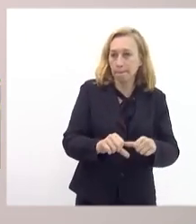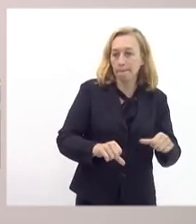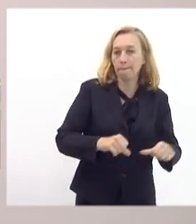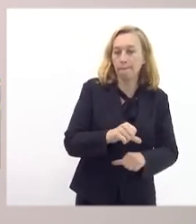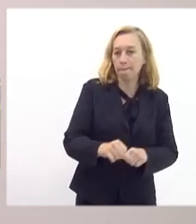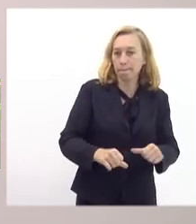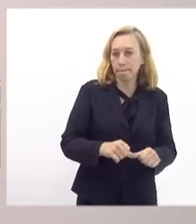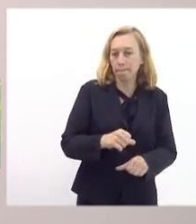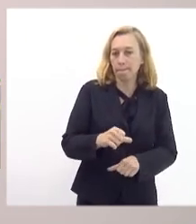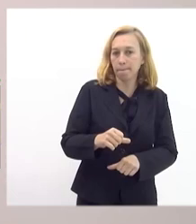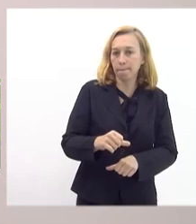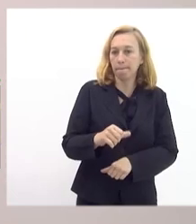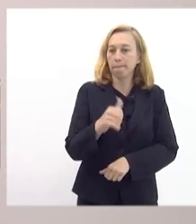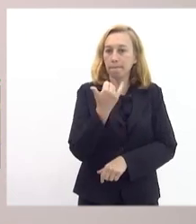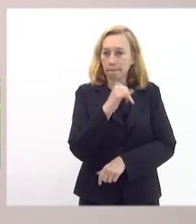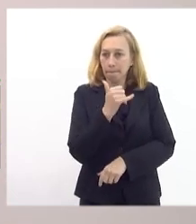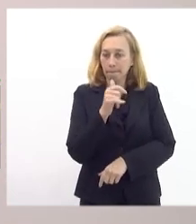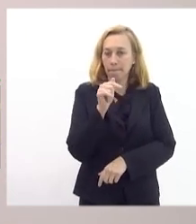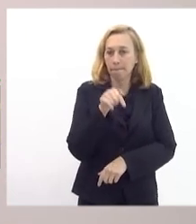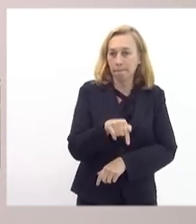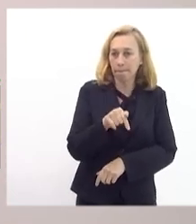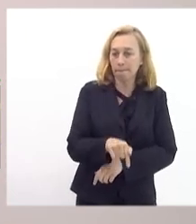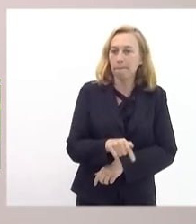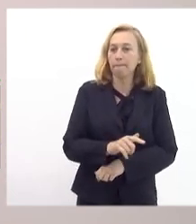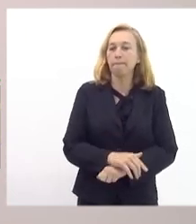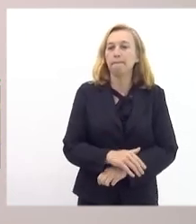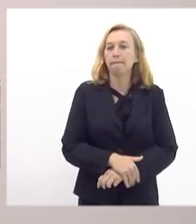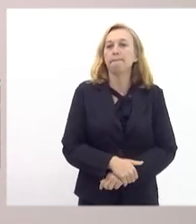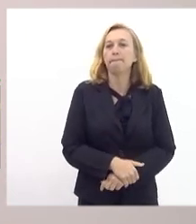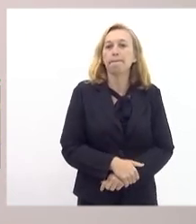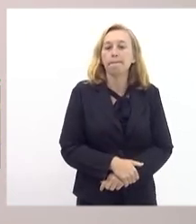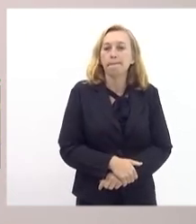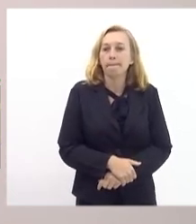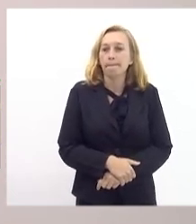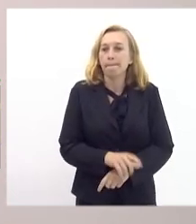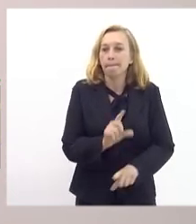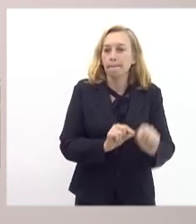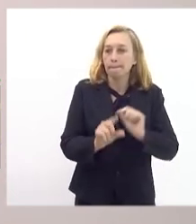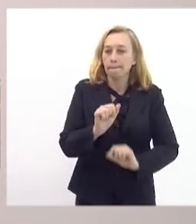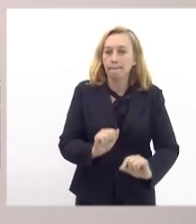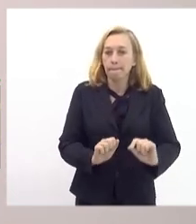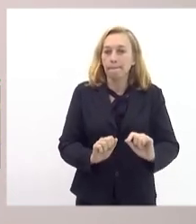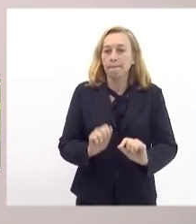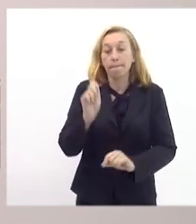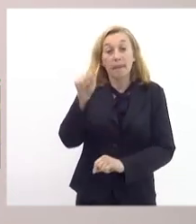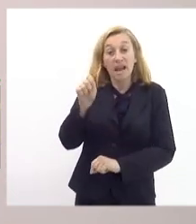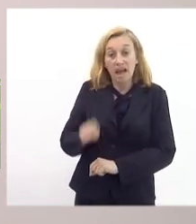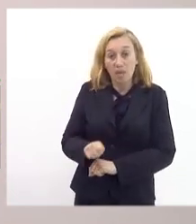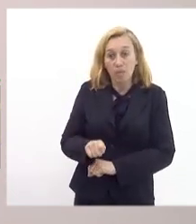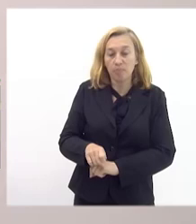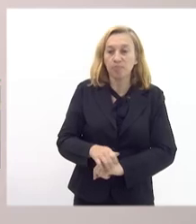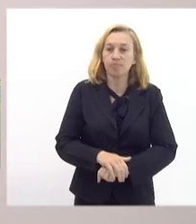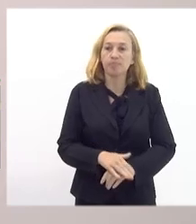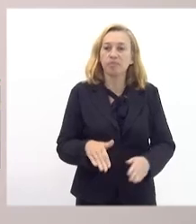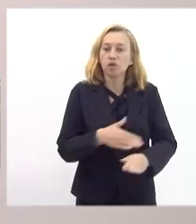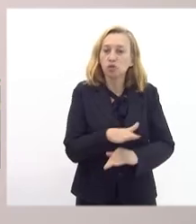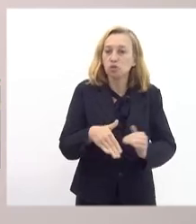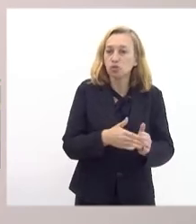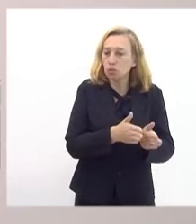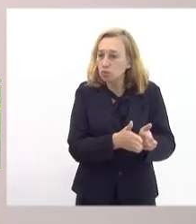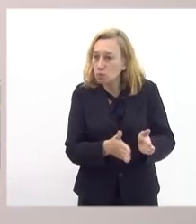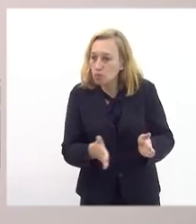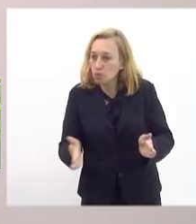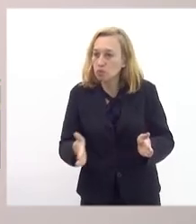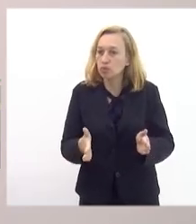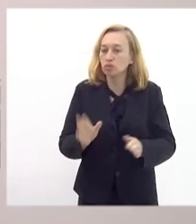Fala especificamente aqui né do tema de hoje eles são definidos em leilões eles passam por toda essa questão